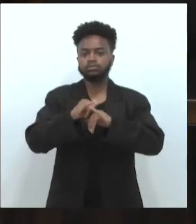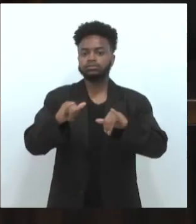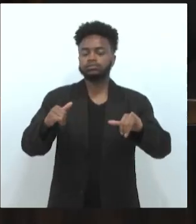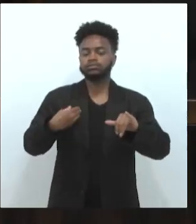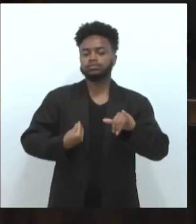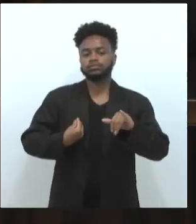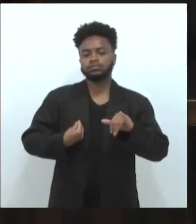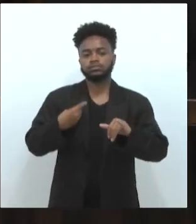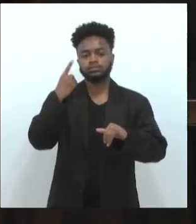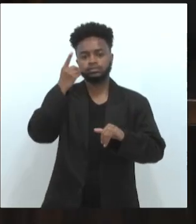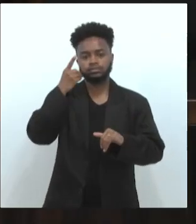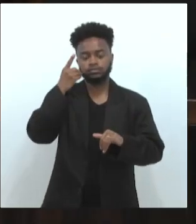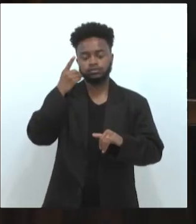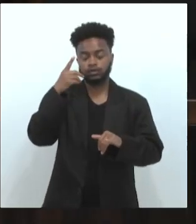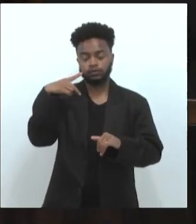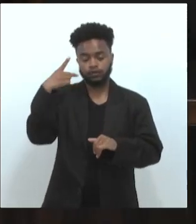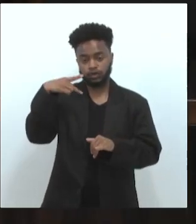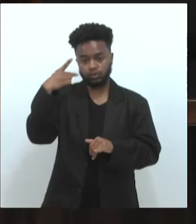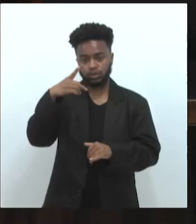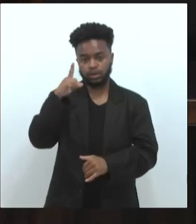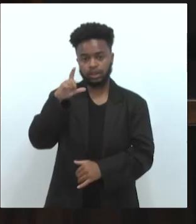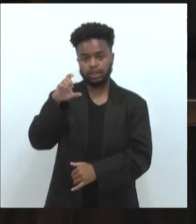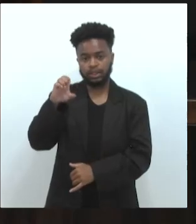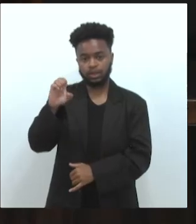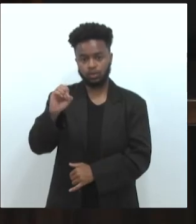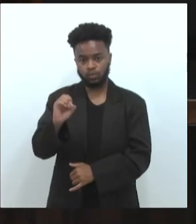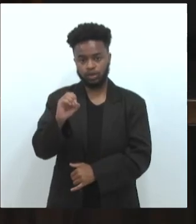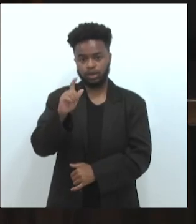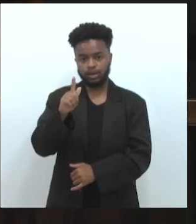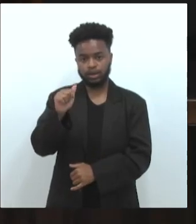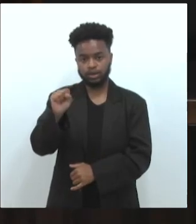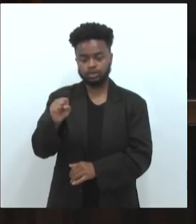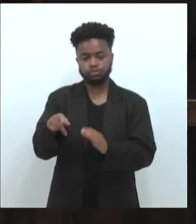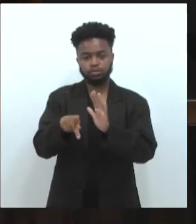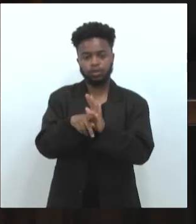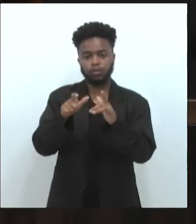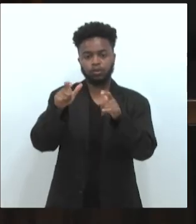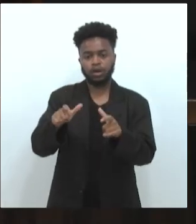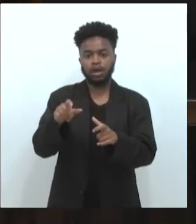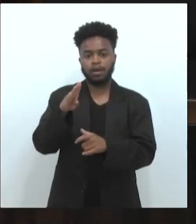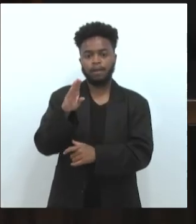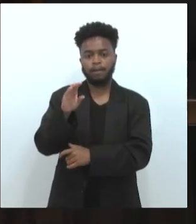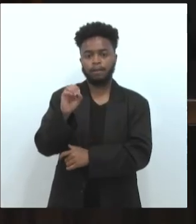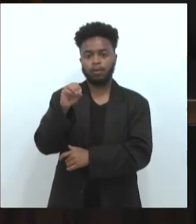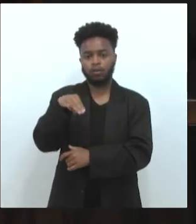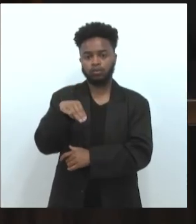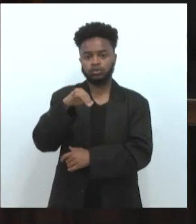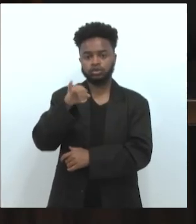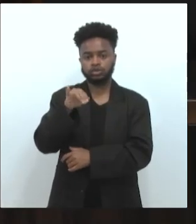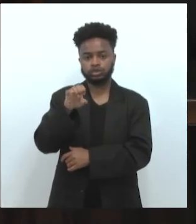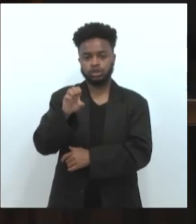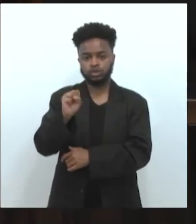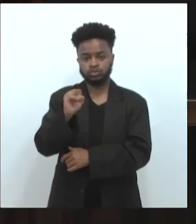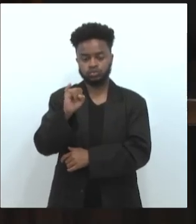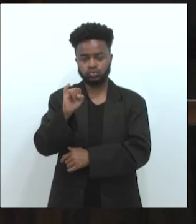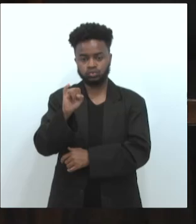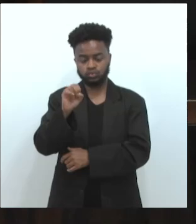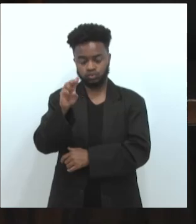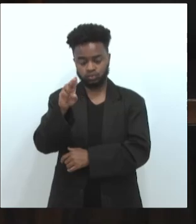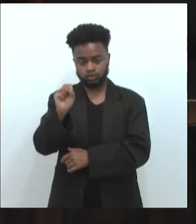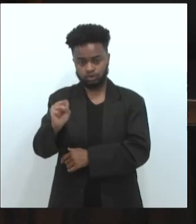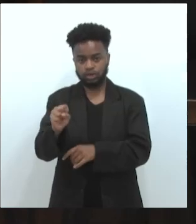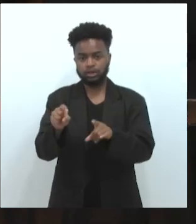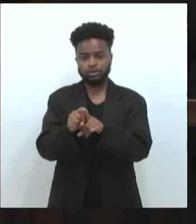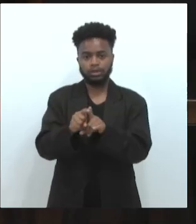do vereador Léo Gás, que é o vereador de Bom Jesus, também o vereador de São Fidélis, Carlos